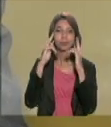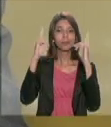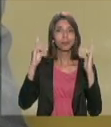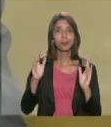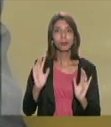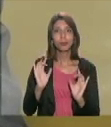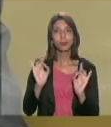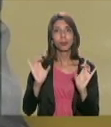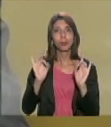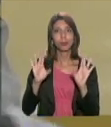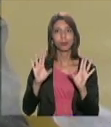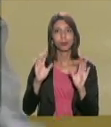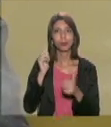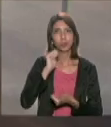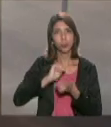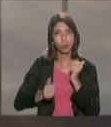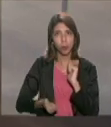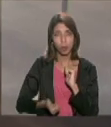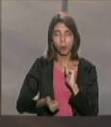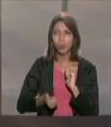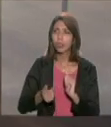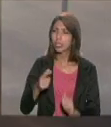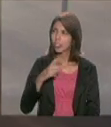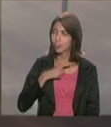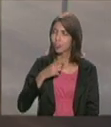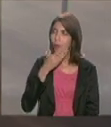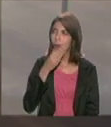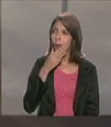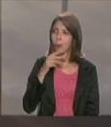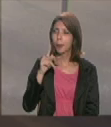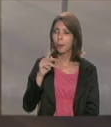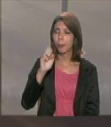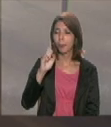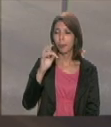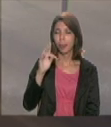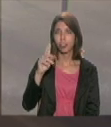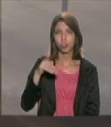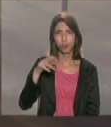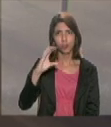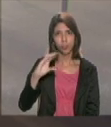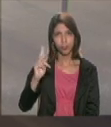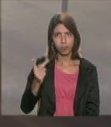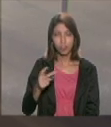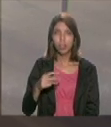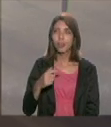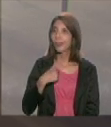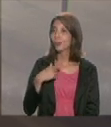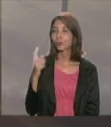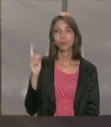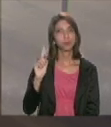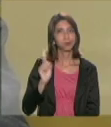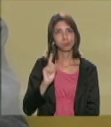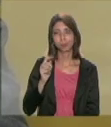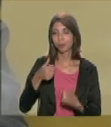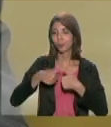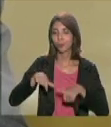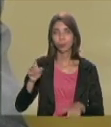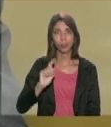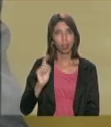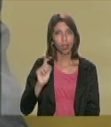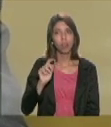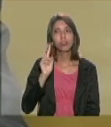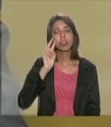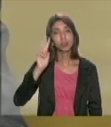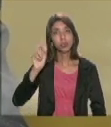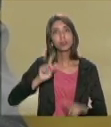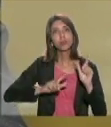do futebol. Estava naquele gol do Petkovic, na decisão com o Vasco? Aquele, por acaso, eu não estava no